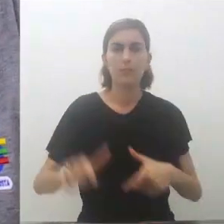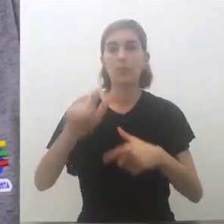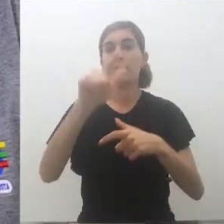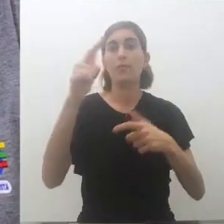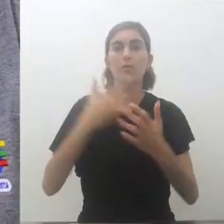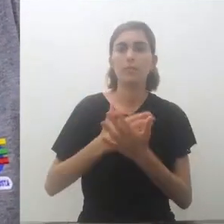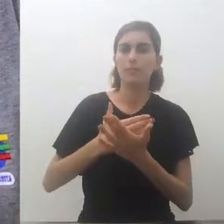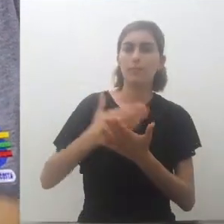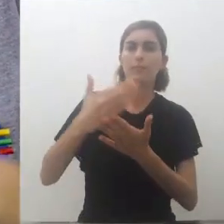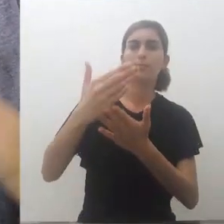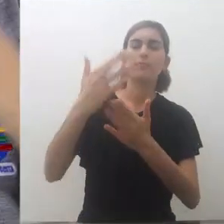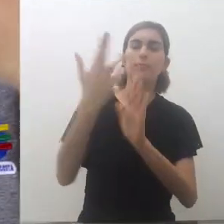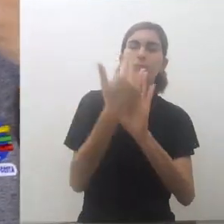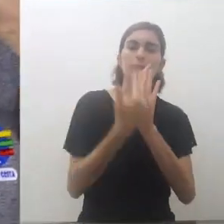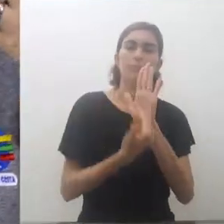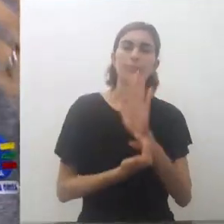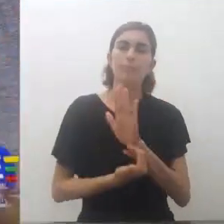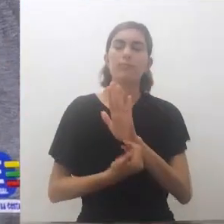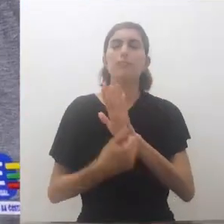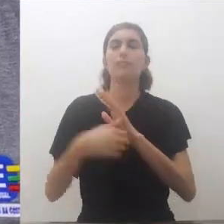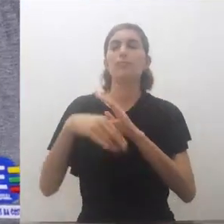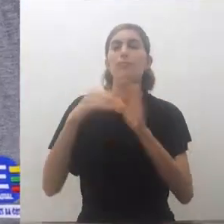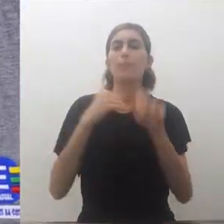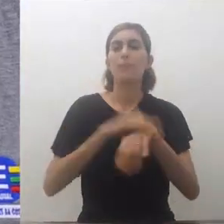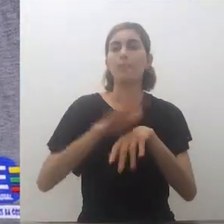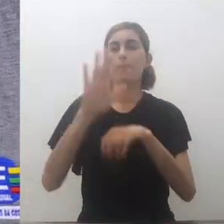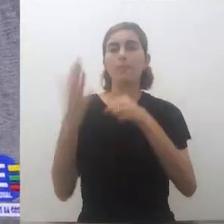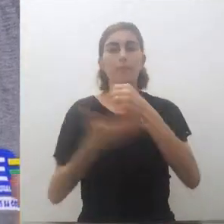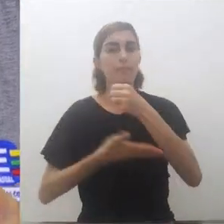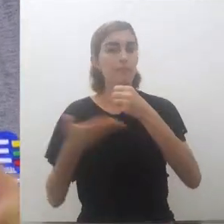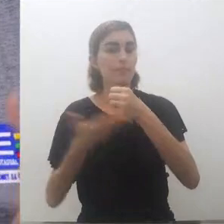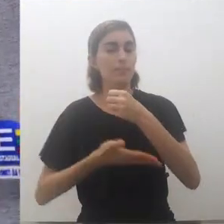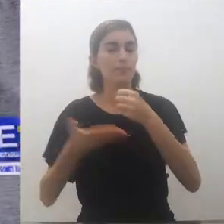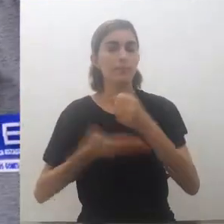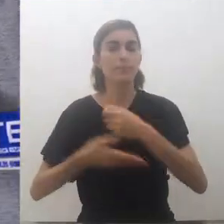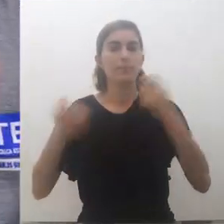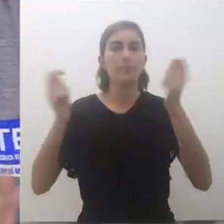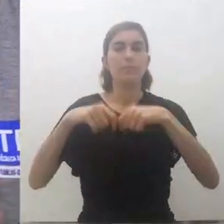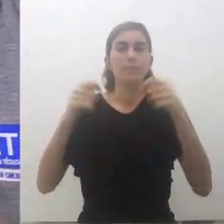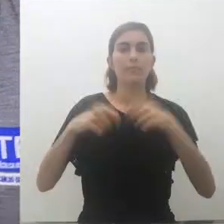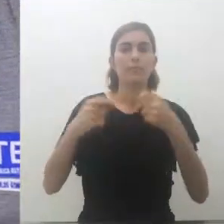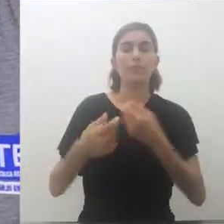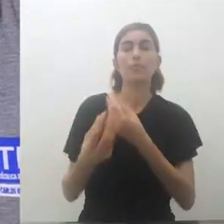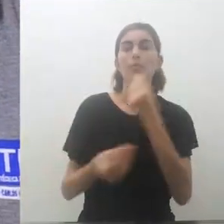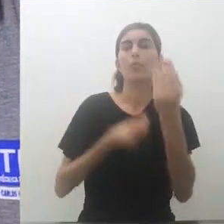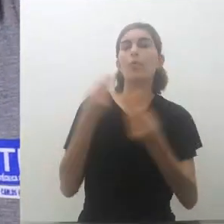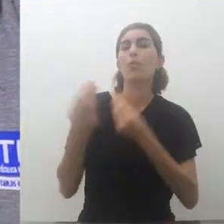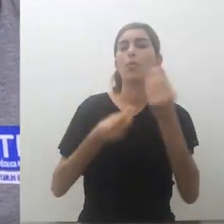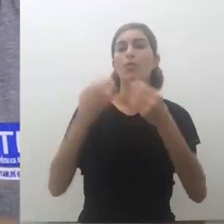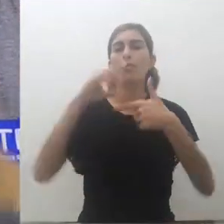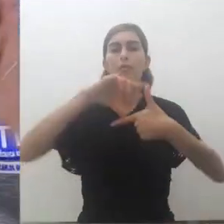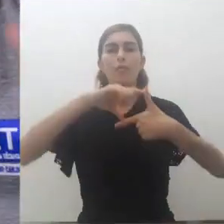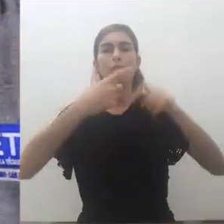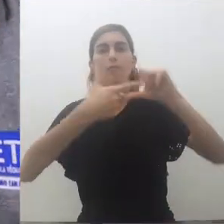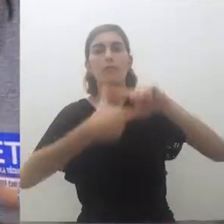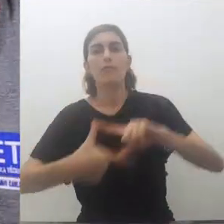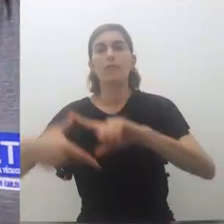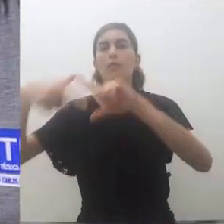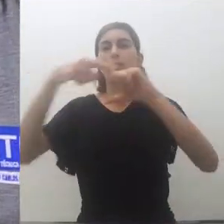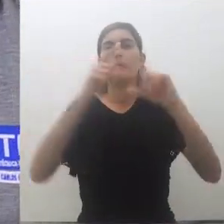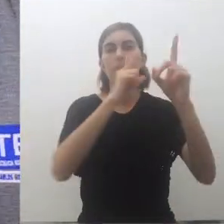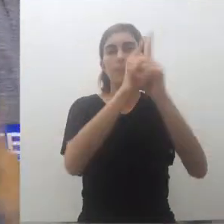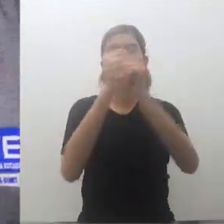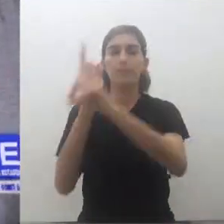seu desenho, inicie da forma mais básica possível, com formas geométricas, identificando a